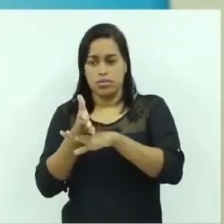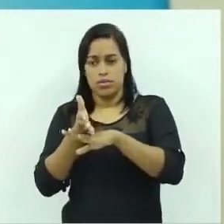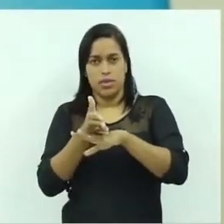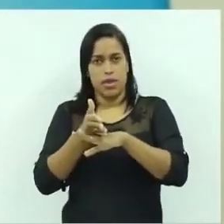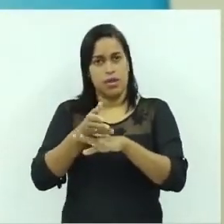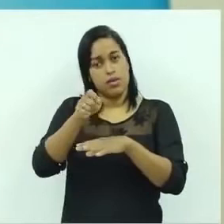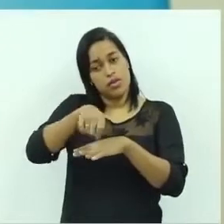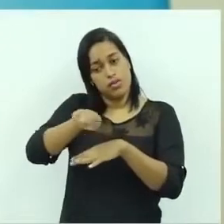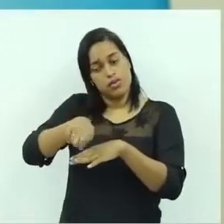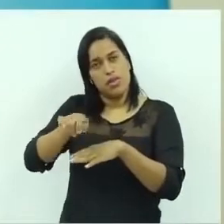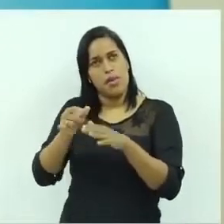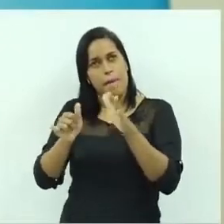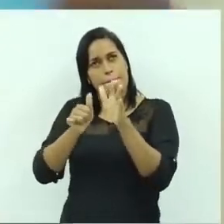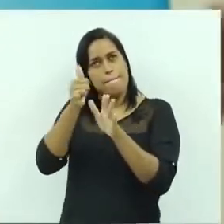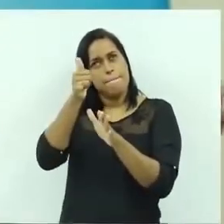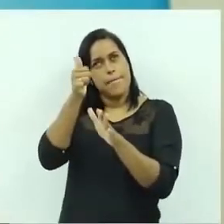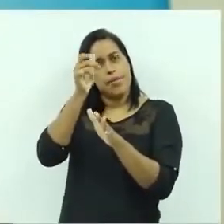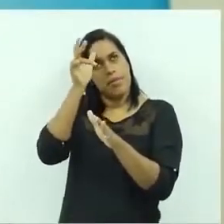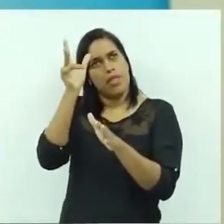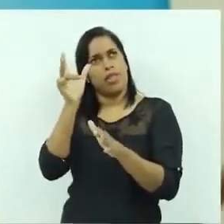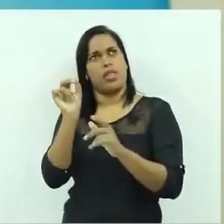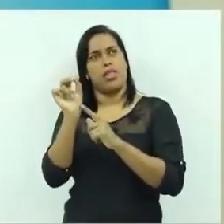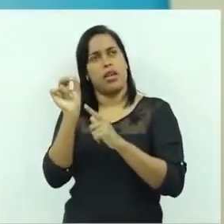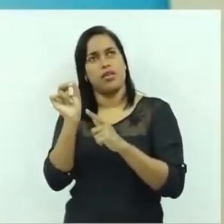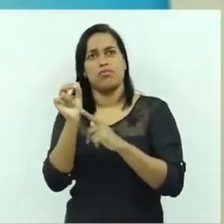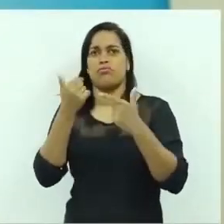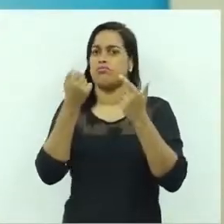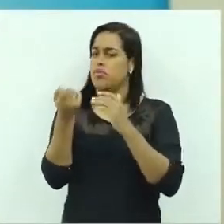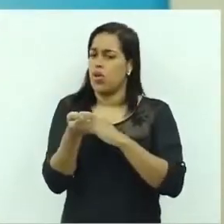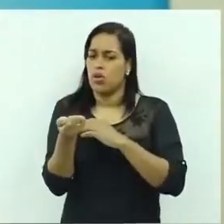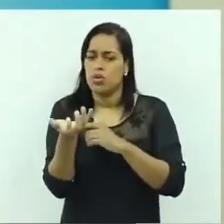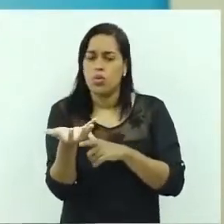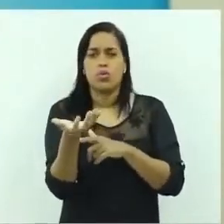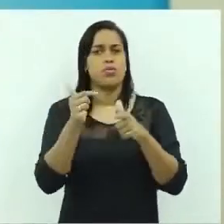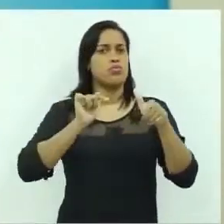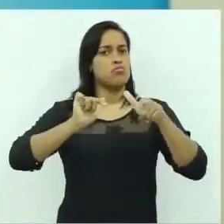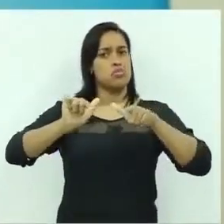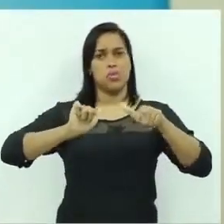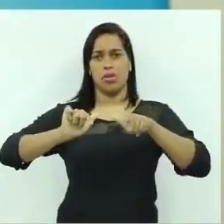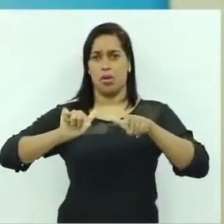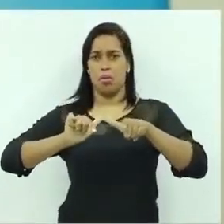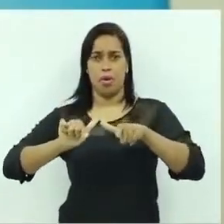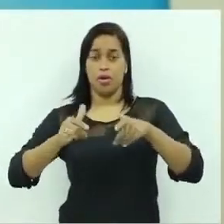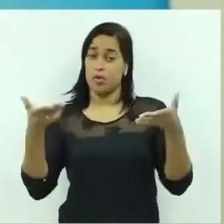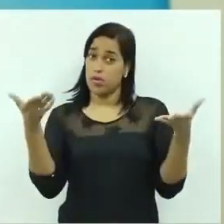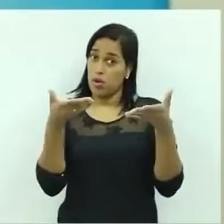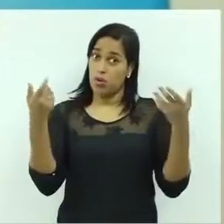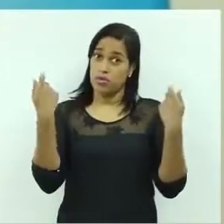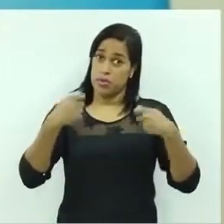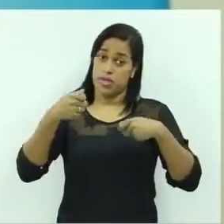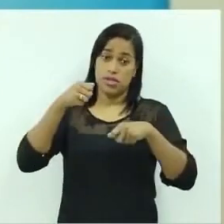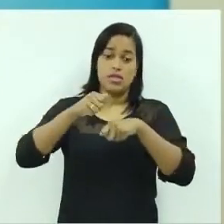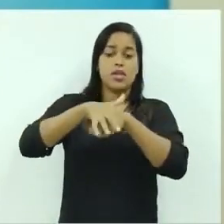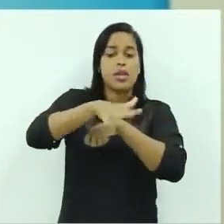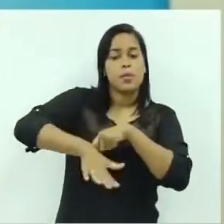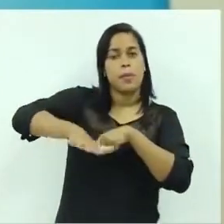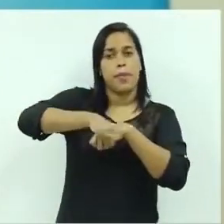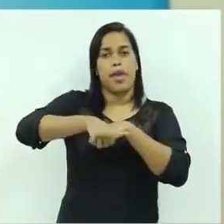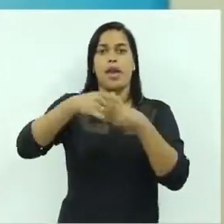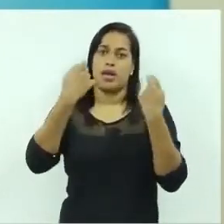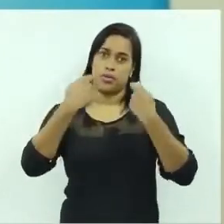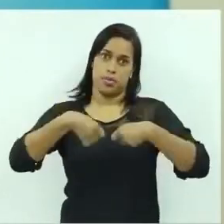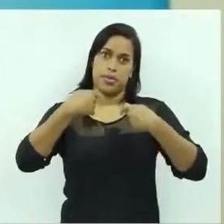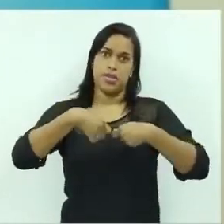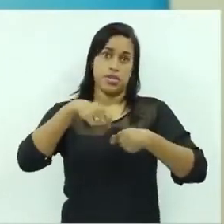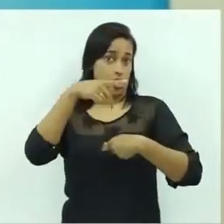e escreve aí uma primeira ideia, um produto, um serviço que você acha que o mercado local aí da tua região